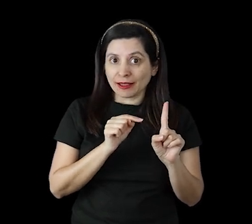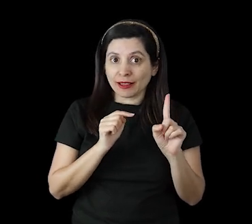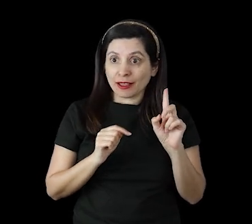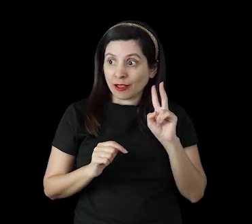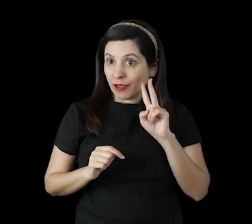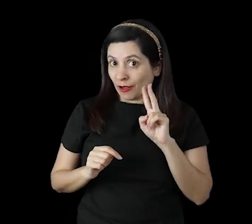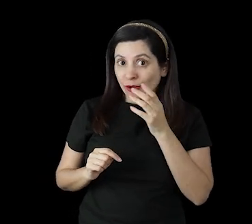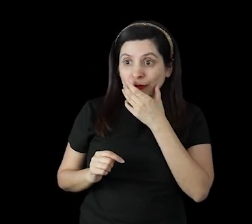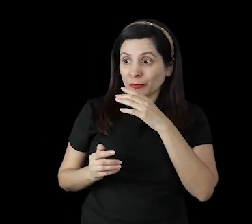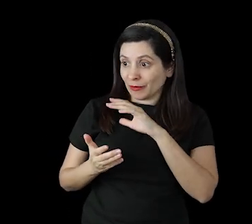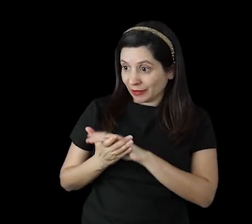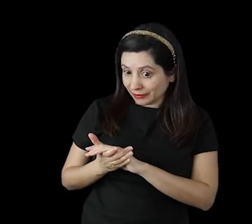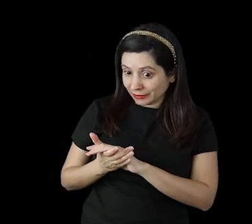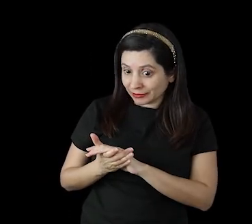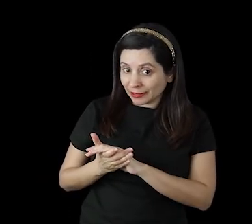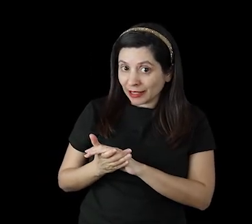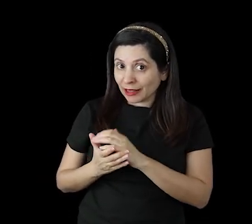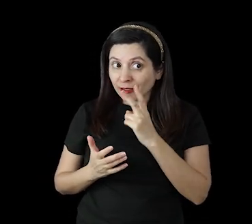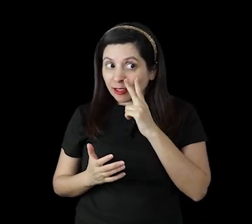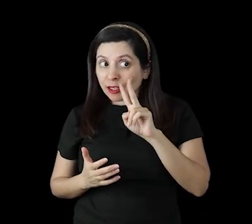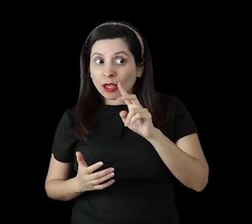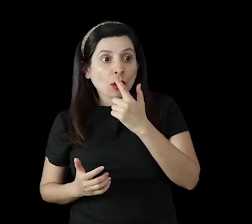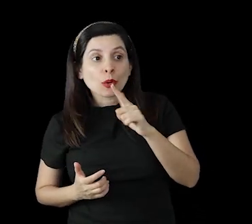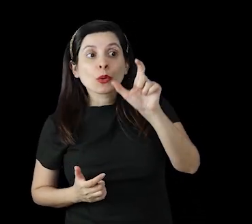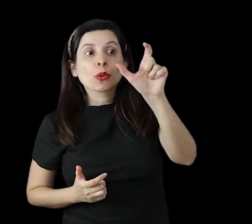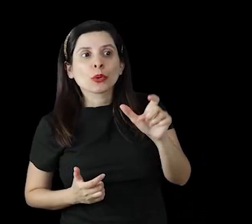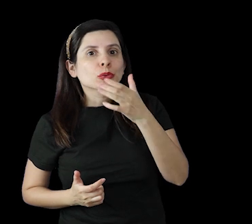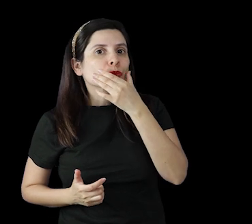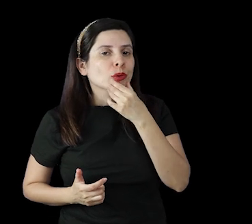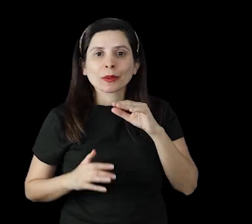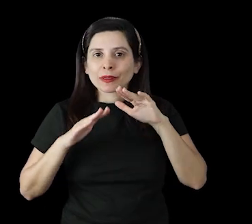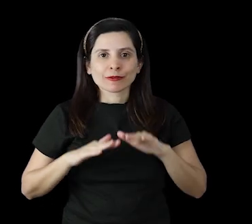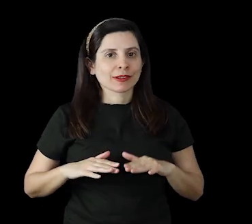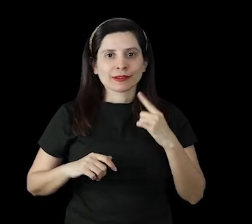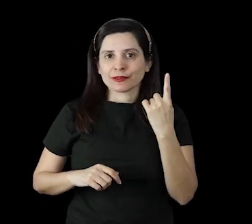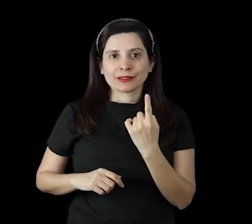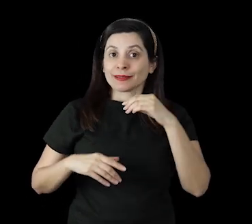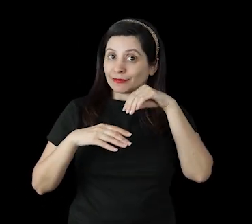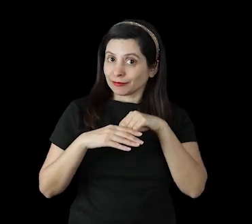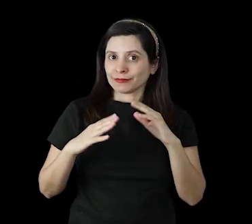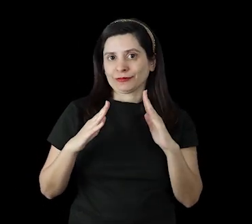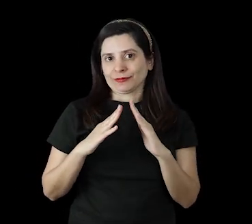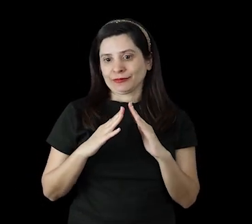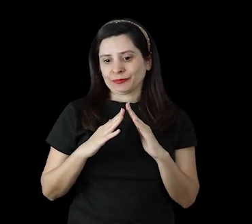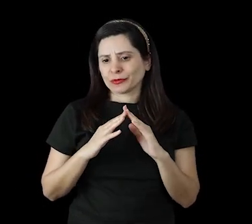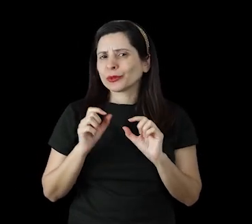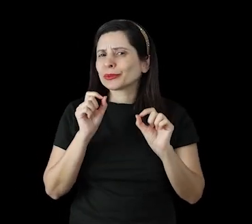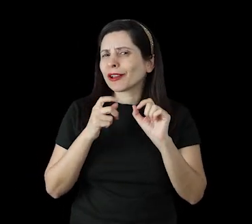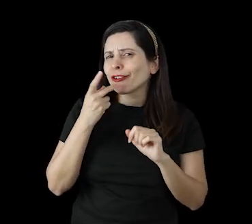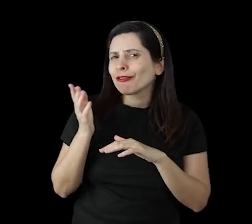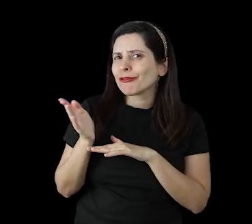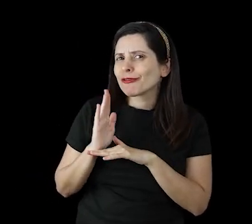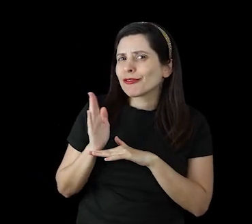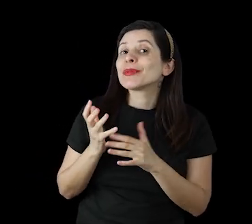ela coloca outro homem no lugar para não ficar sozinha em casa. Mas o que que eu estava falando no filme? Eu queria